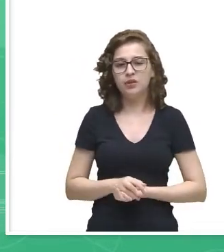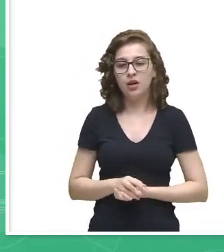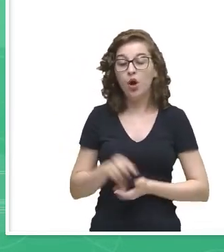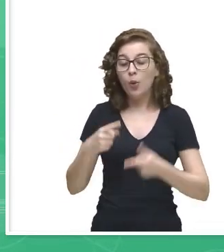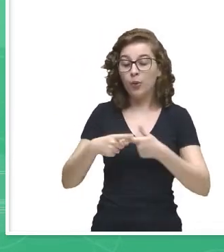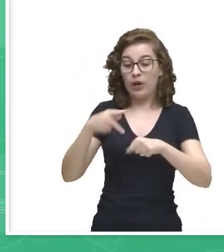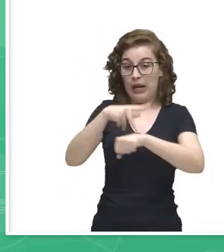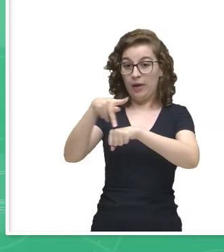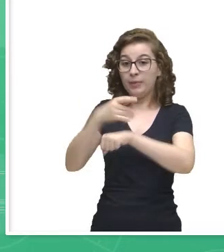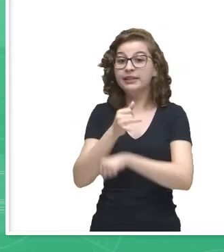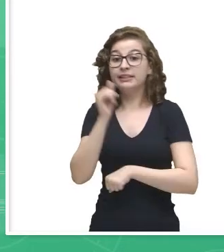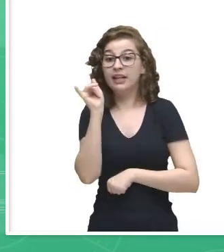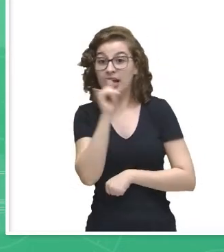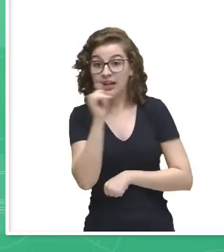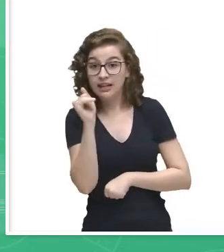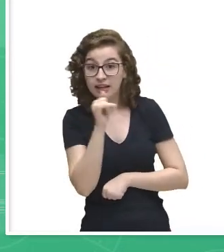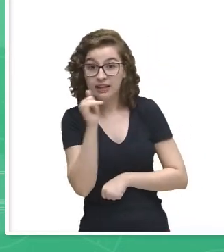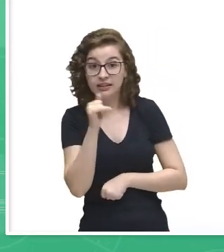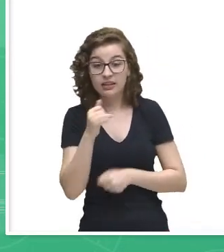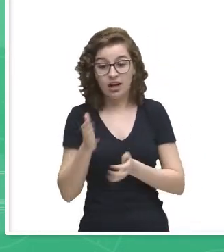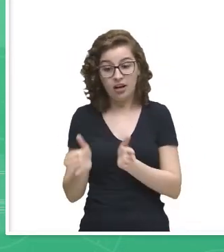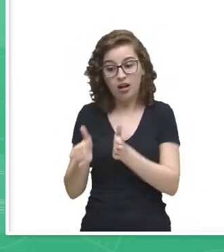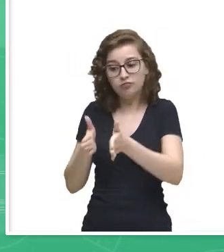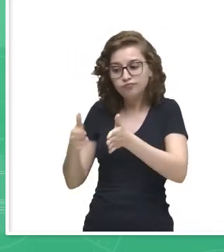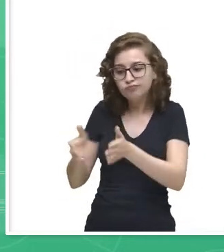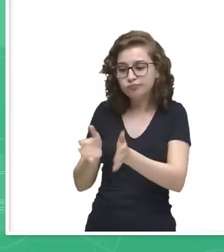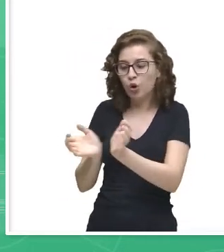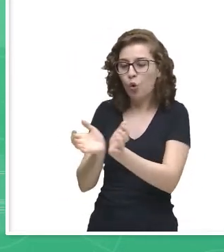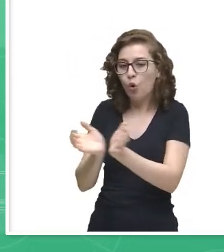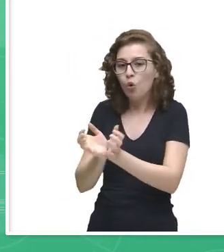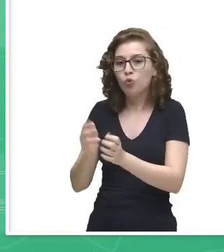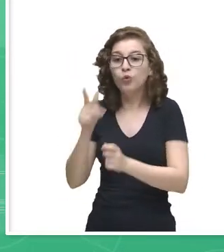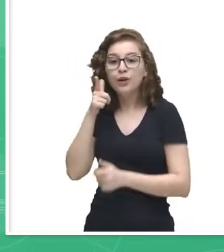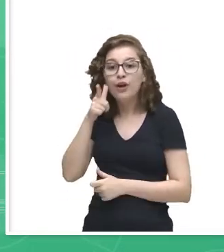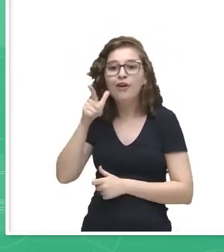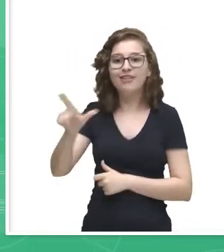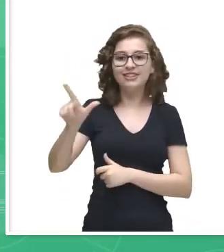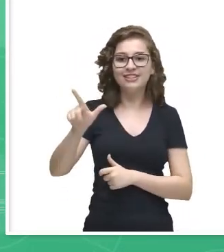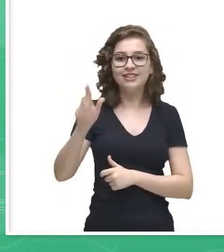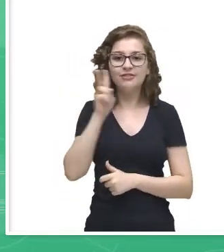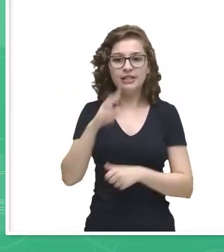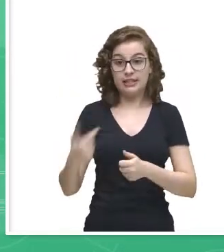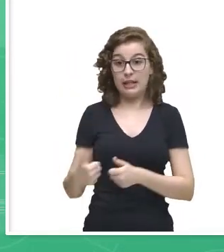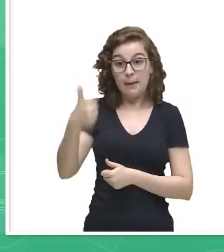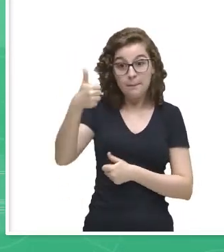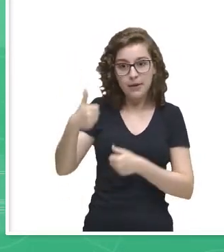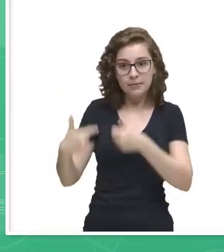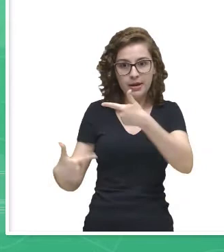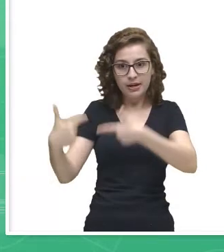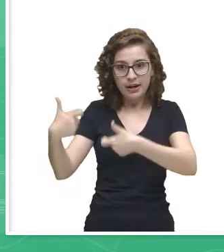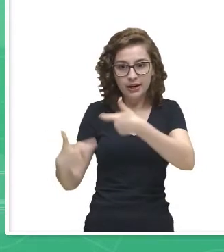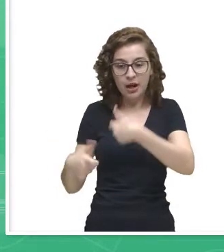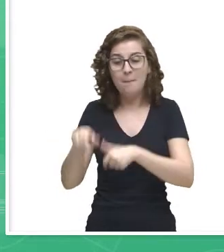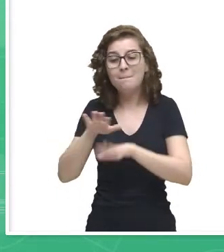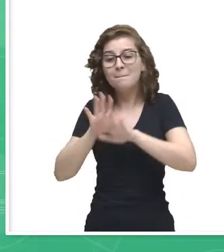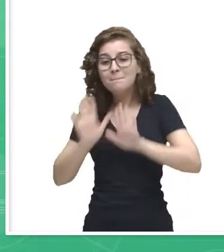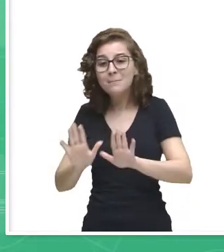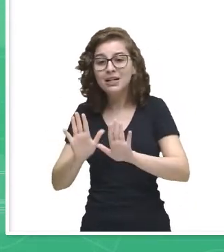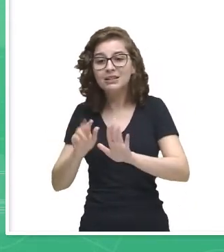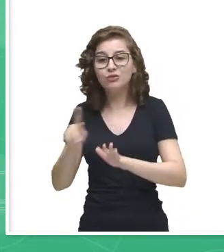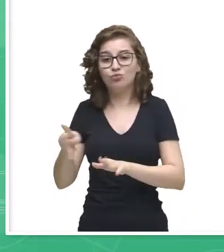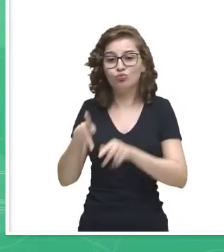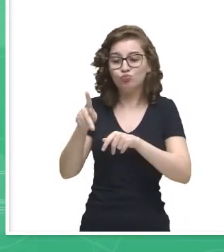estar do lado vencedor na Primeira Guerra. Os italianos, eles acreditavam que não tinham recebido tudo o que